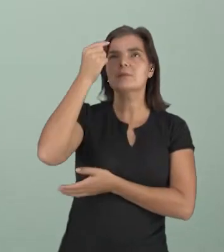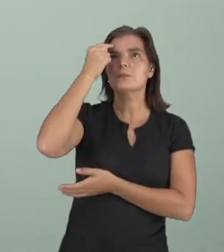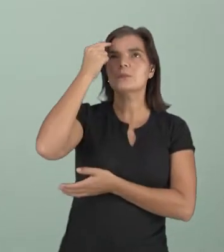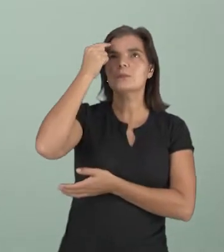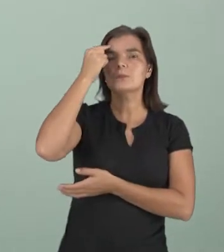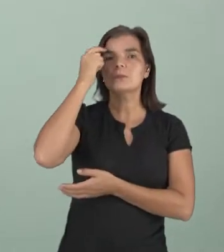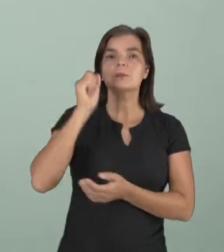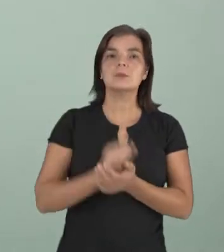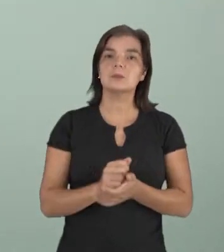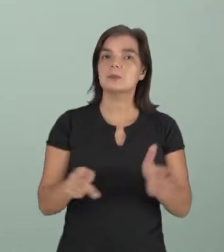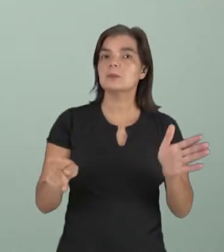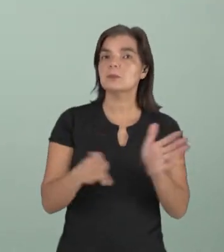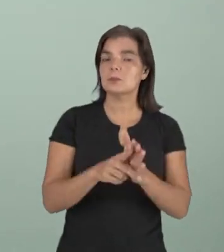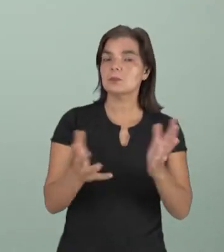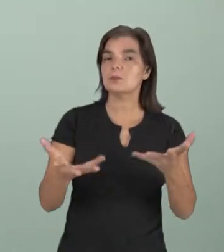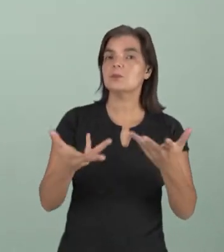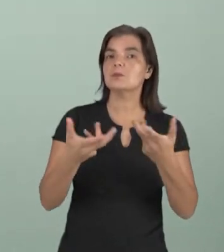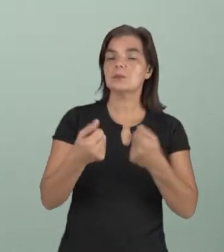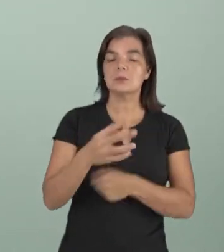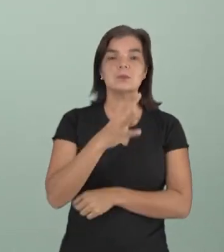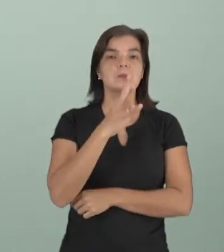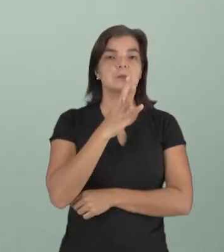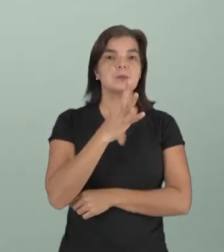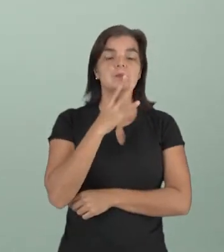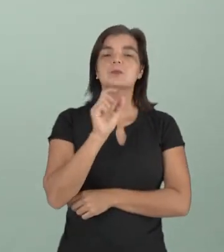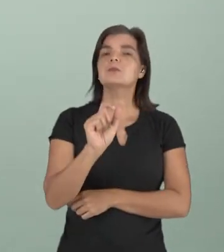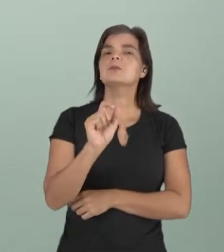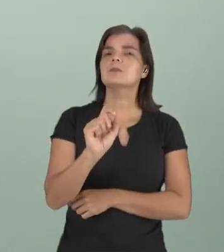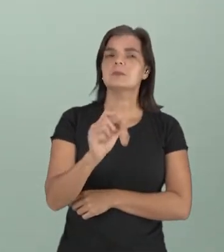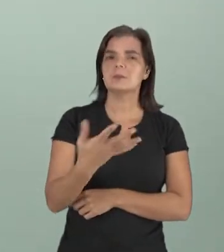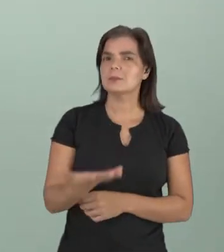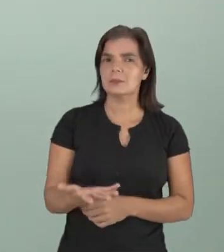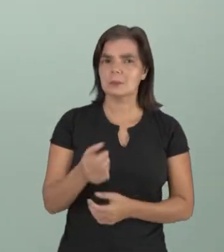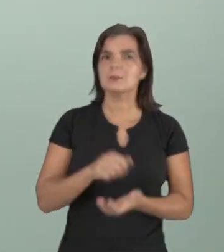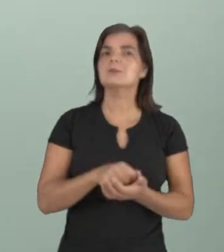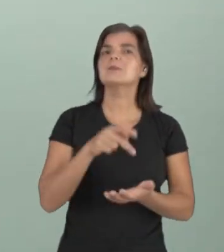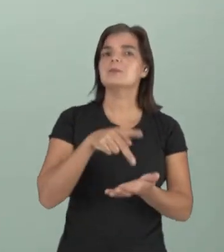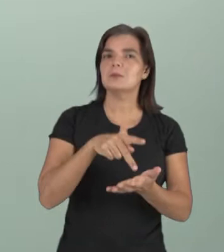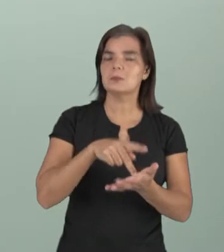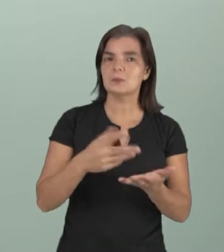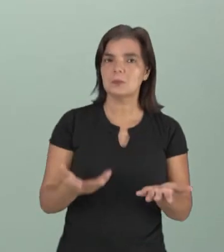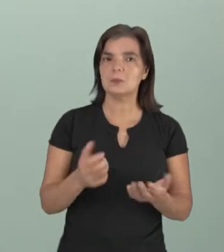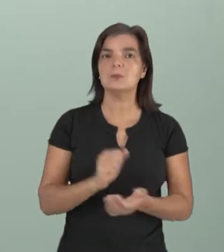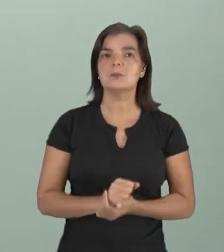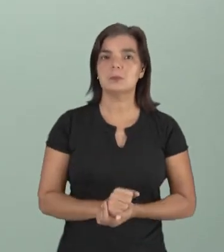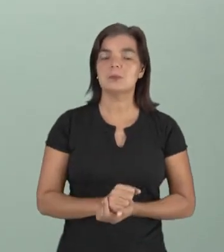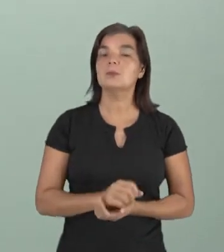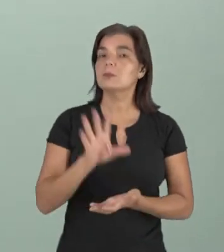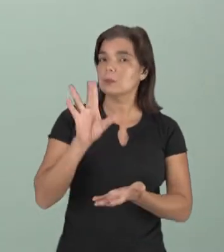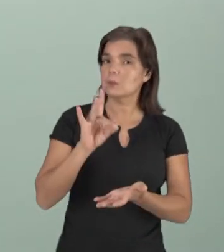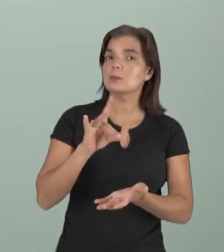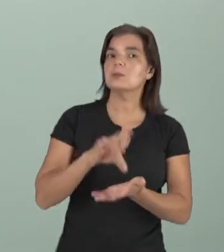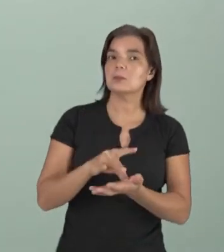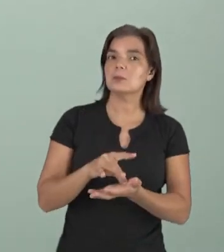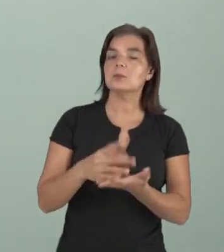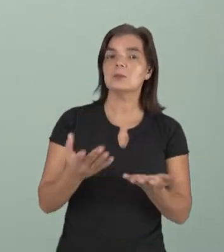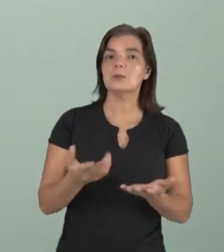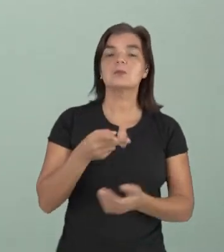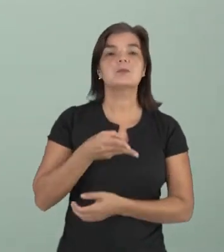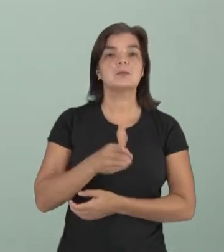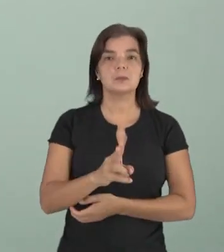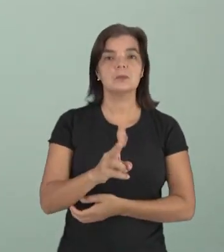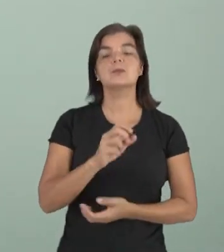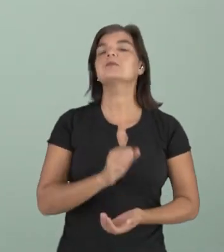refletir sobre a própria capacidade de conhecer. O que é um conhecimento verdadeiro, legítimo? Então,